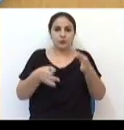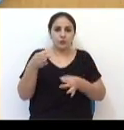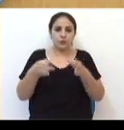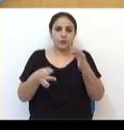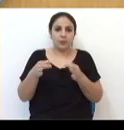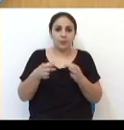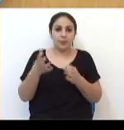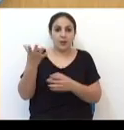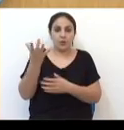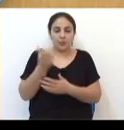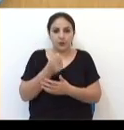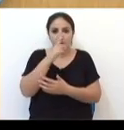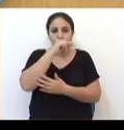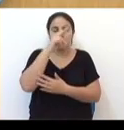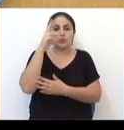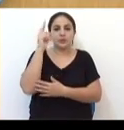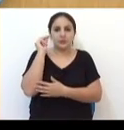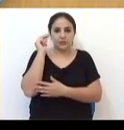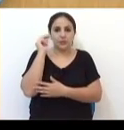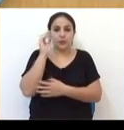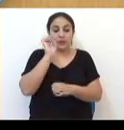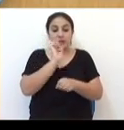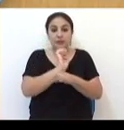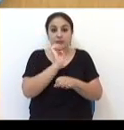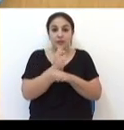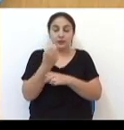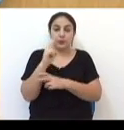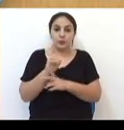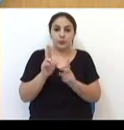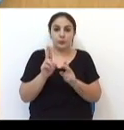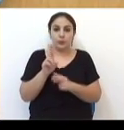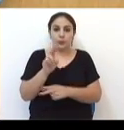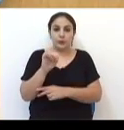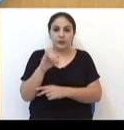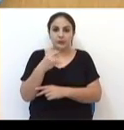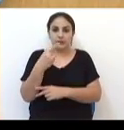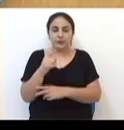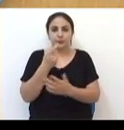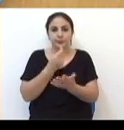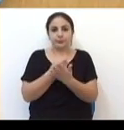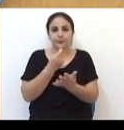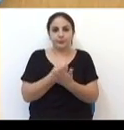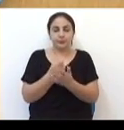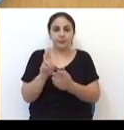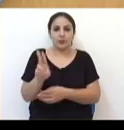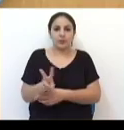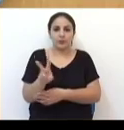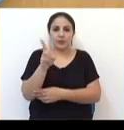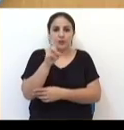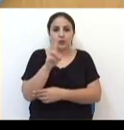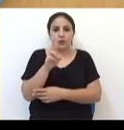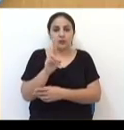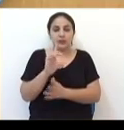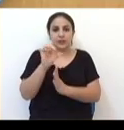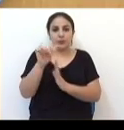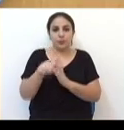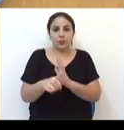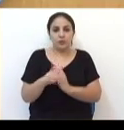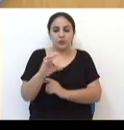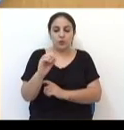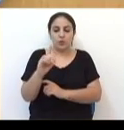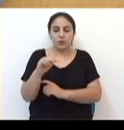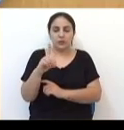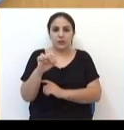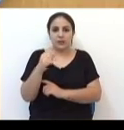pelo Judiciário para cobrar dos municípios, estados ou da União o pagamento de valores devidos após